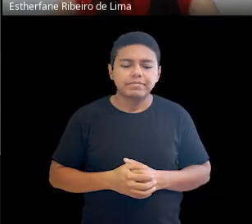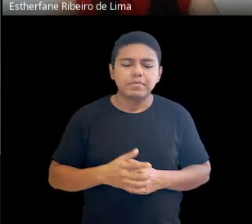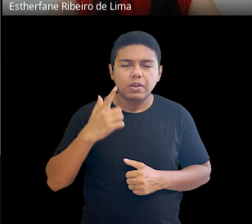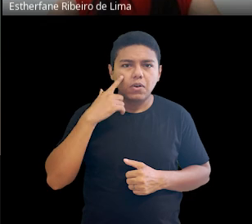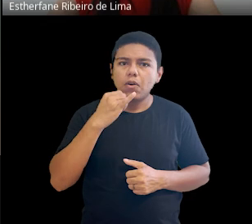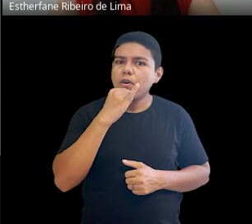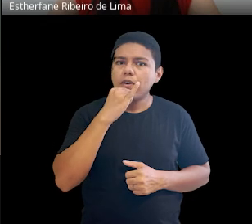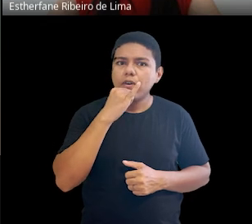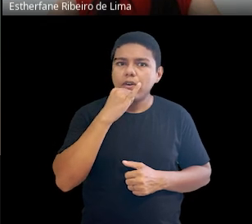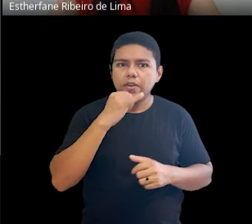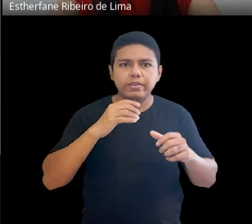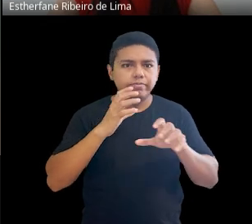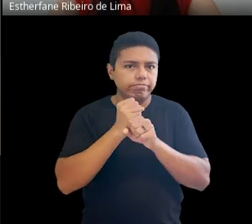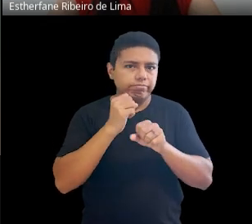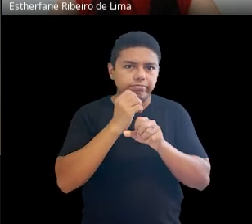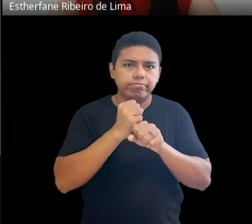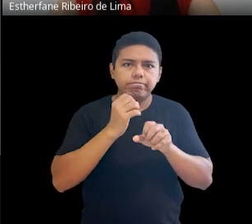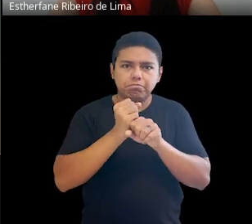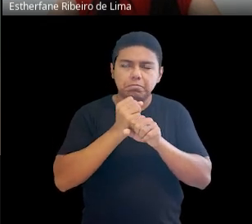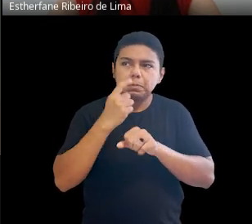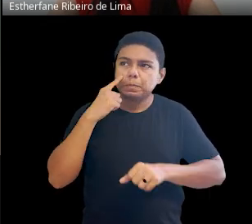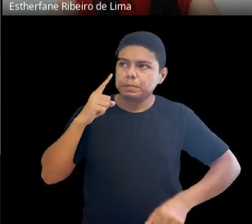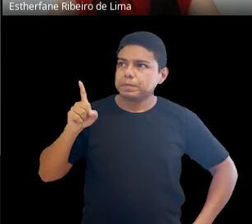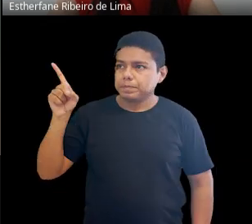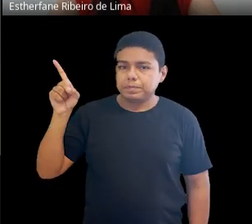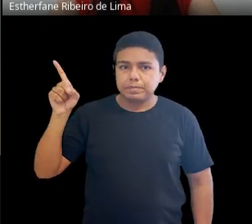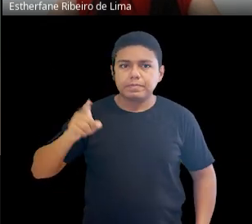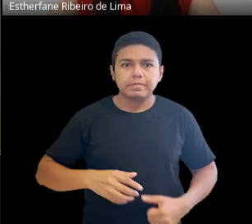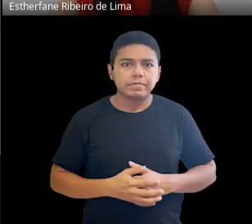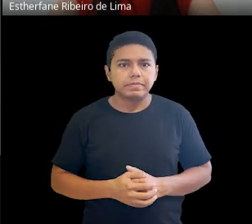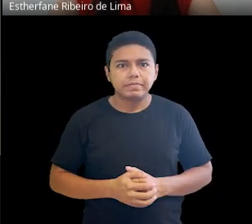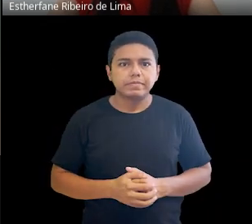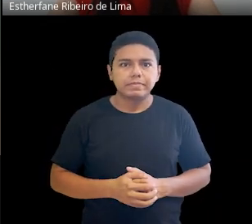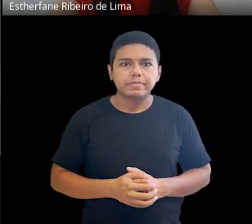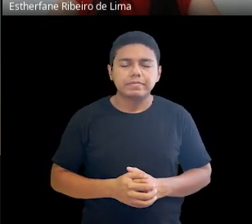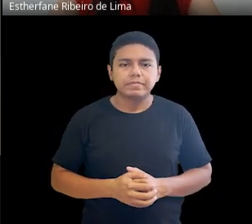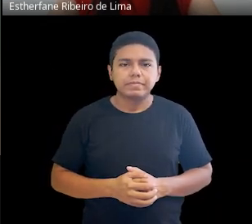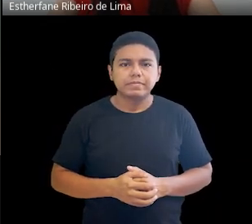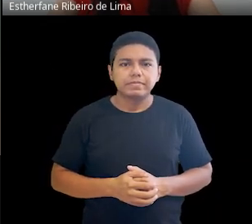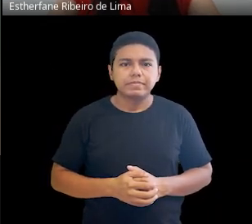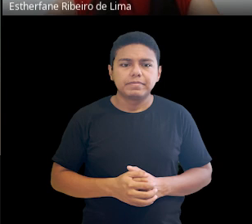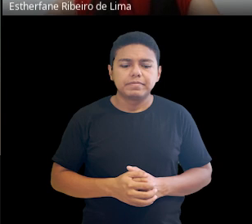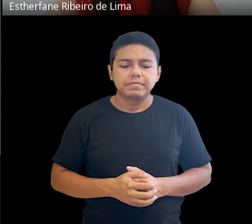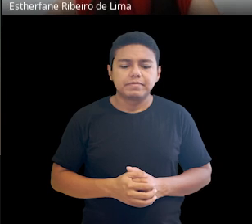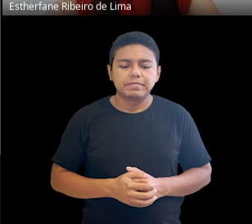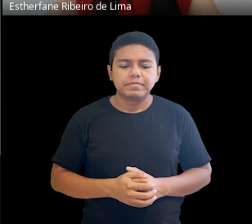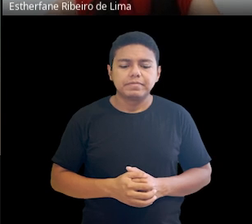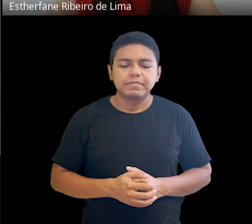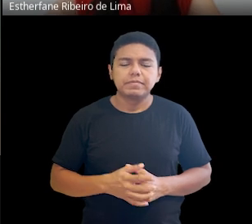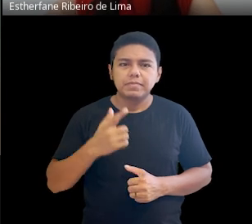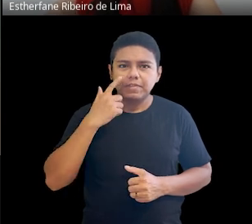vamos subtrair pelo mês, pelos dias do mês. Então, fevereiro possui 28 dias. Então, 28 menos 4,